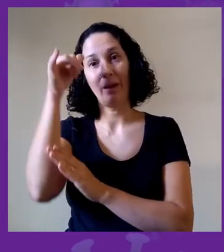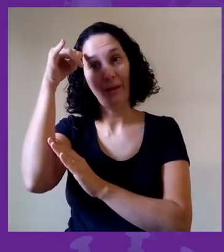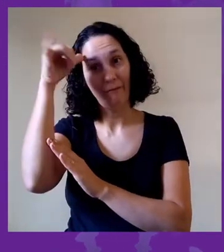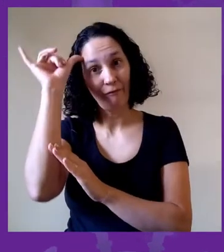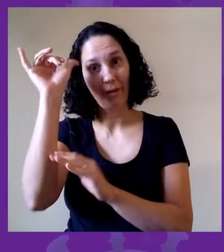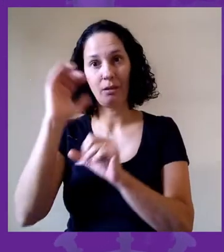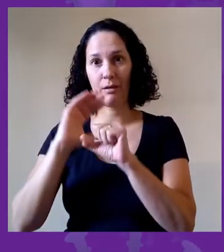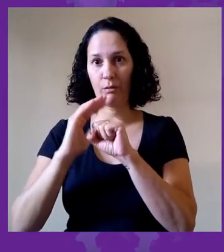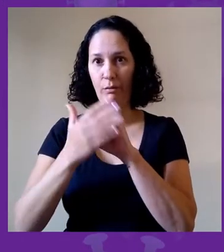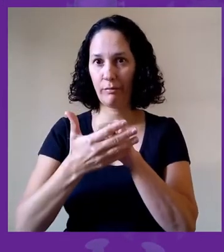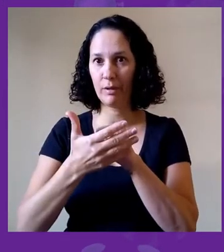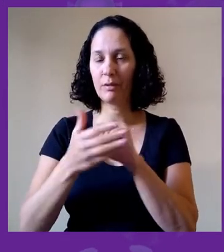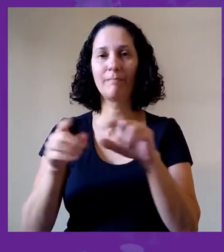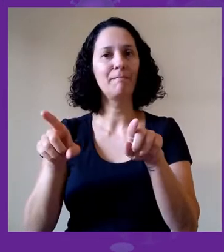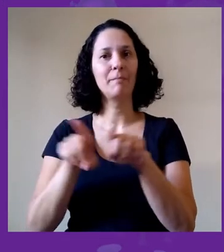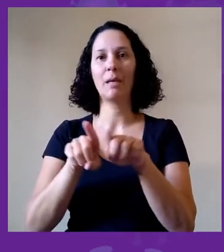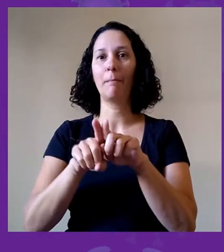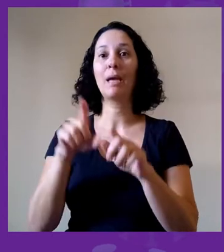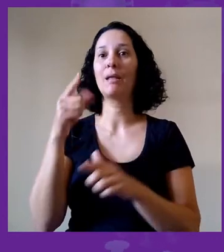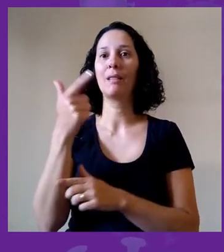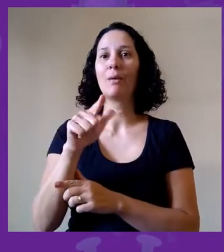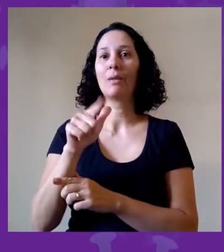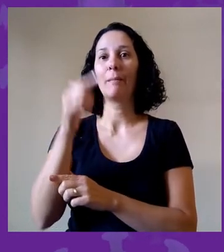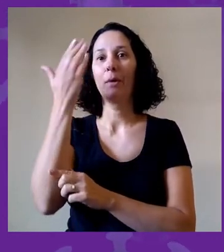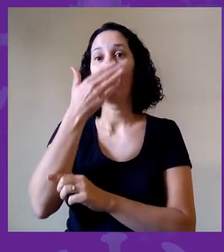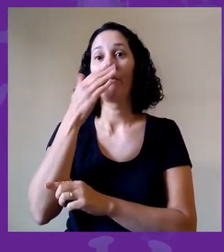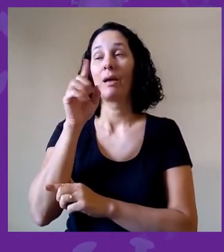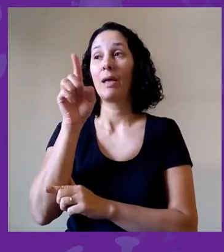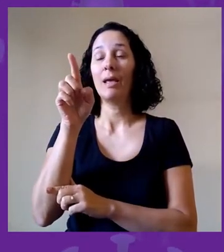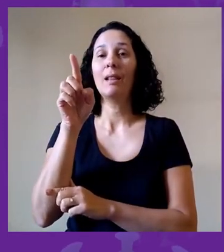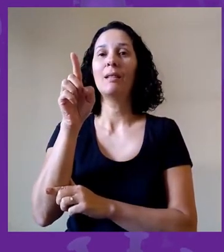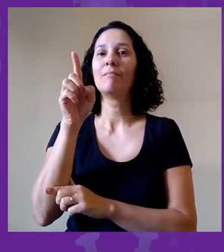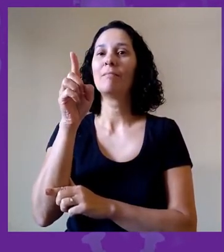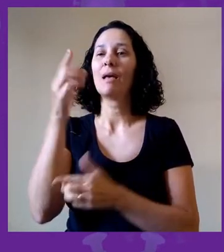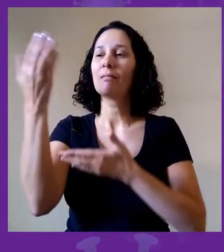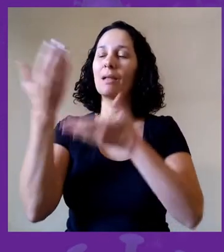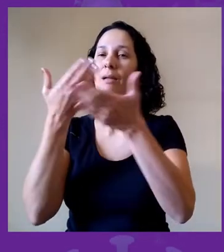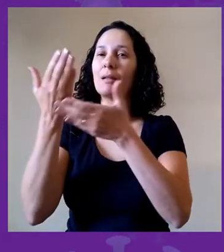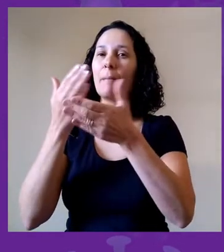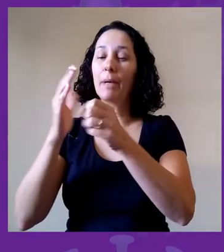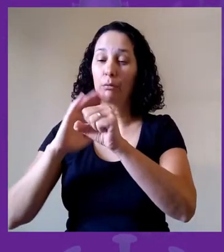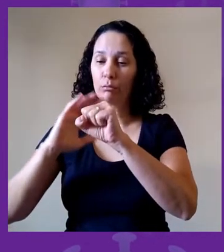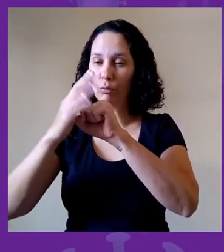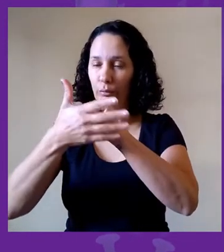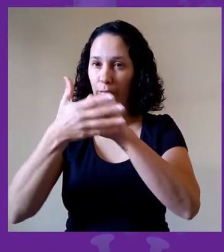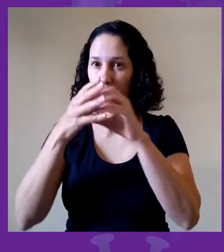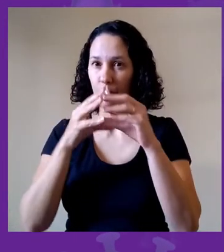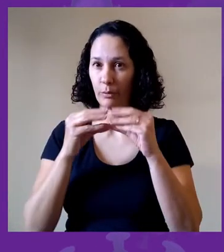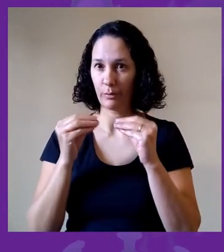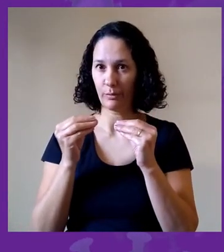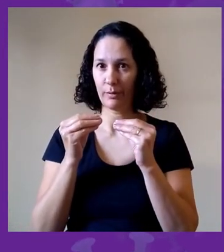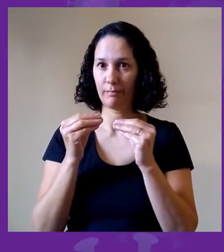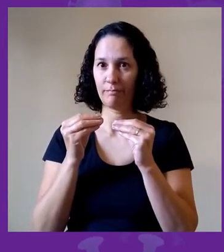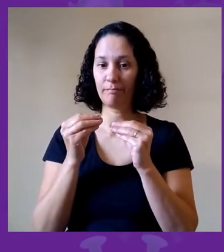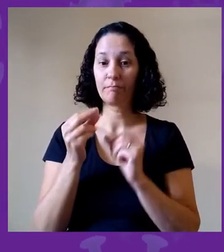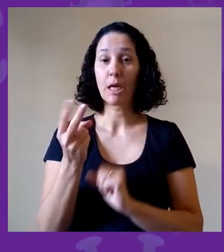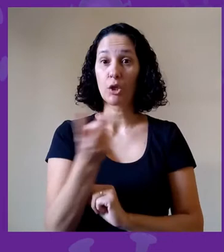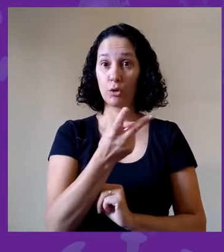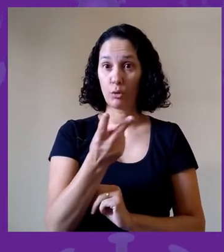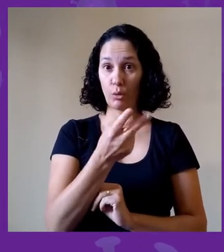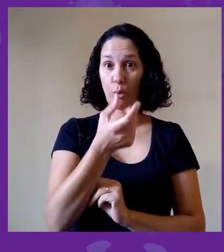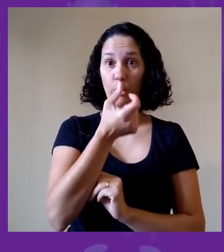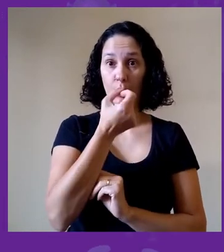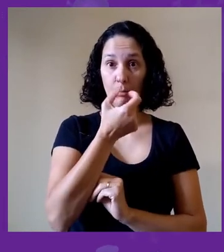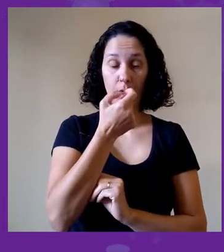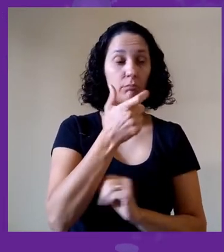na profilaxia da Covid-19. A ivermectina, assim como a cloroquina, tem alguns efeitos antivirais